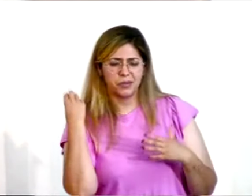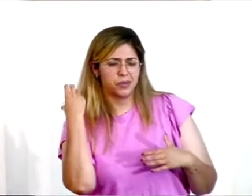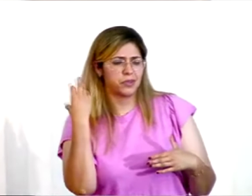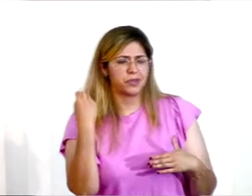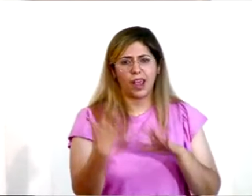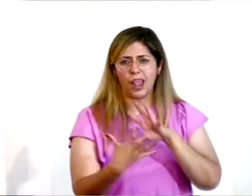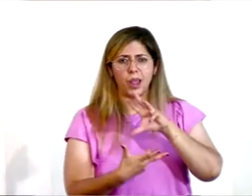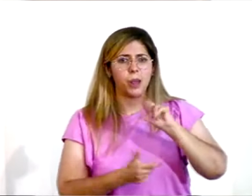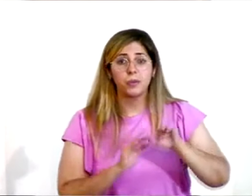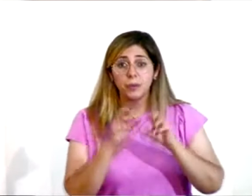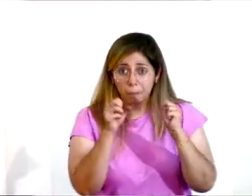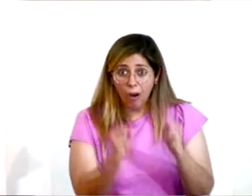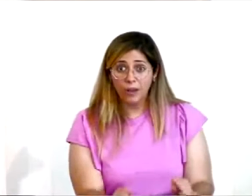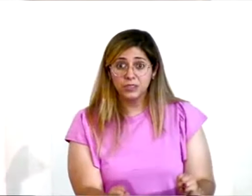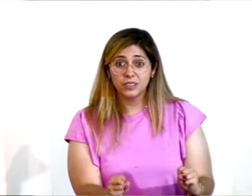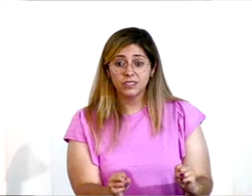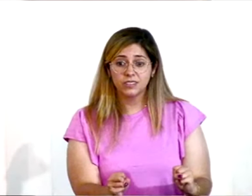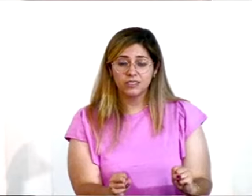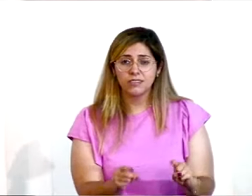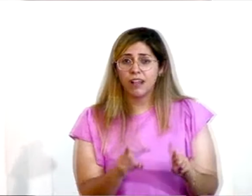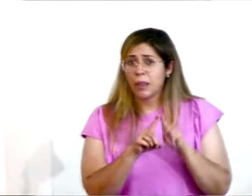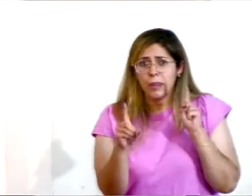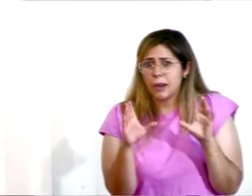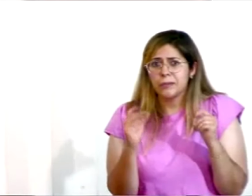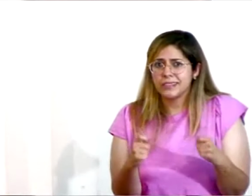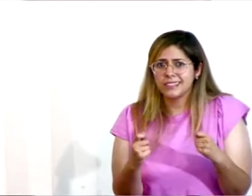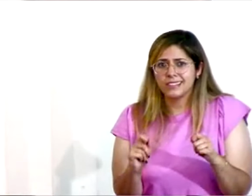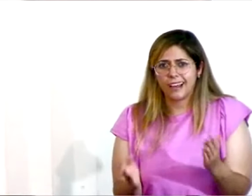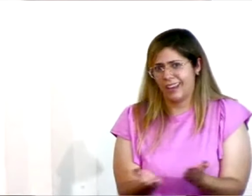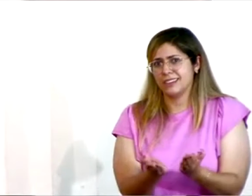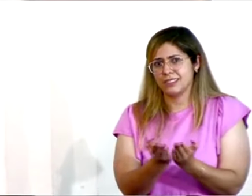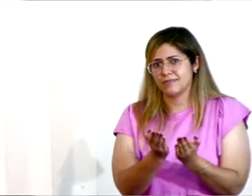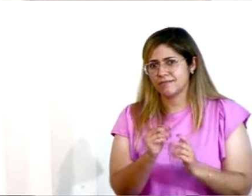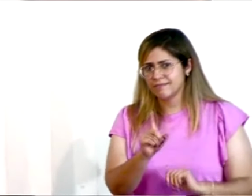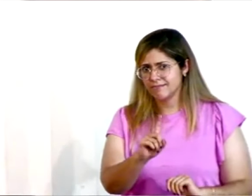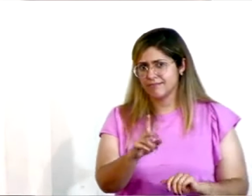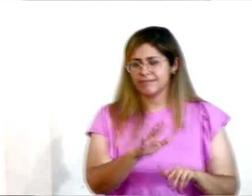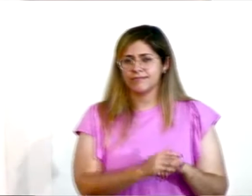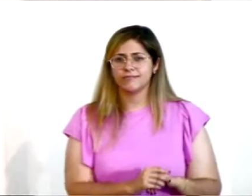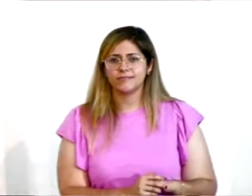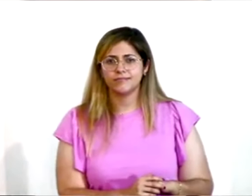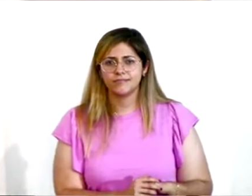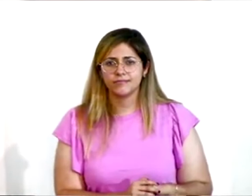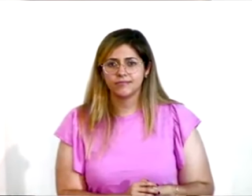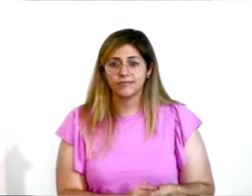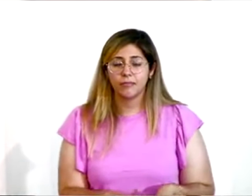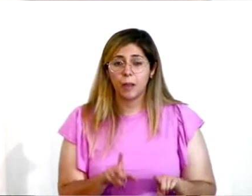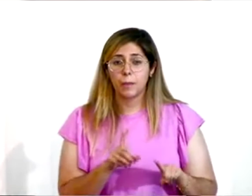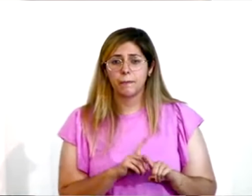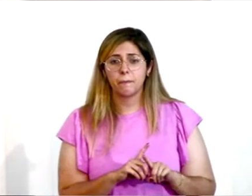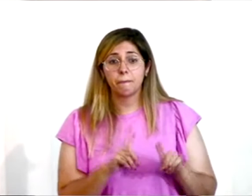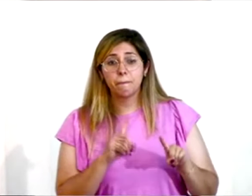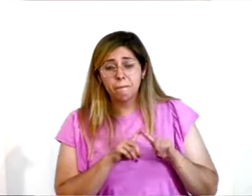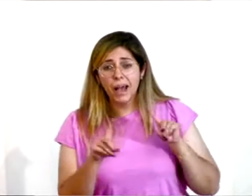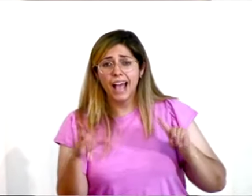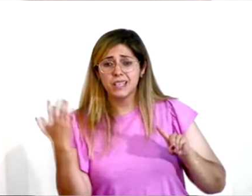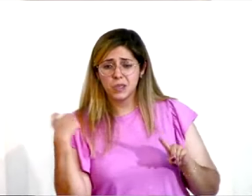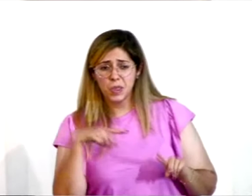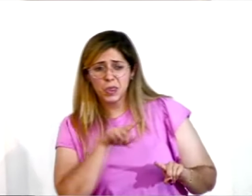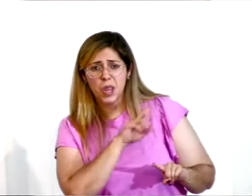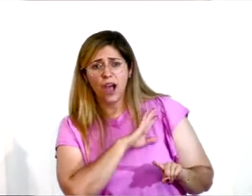mundo para todos os outros lugares. Ninguém precisa ser crente para ser bem-sucedido. As pessoas são sem serem crentes. O nosso sucesso